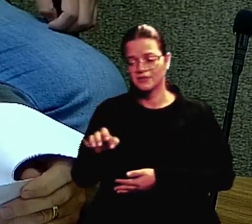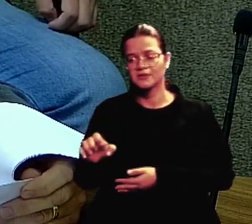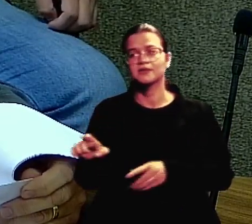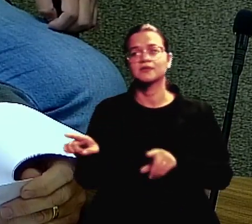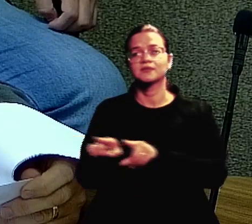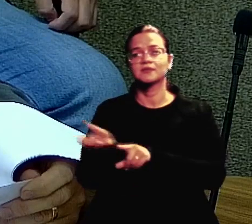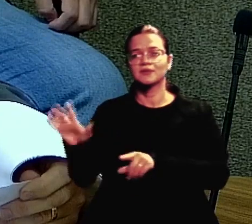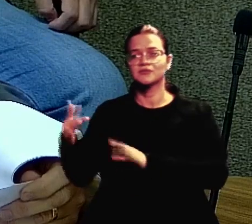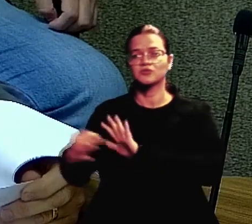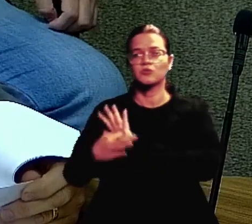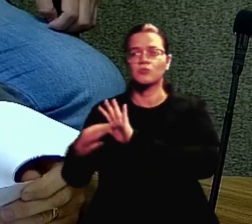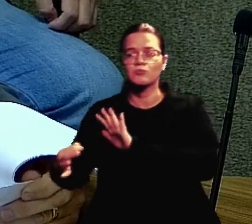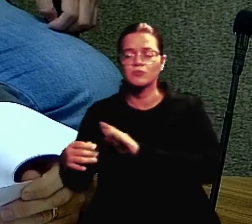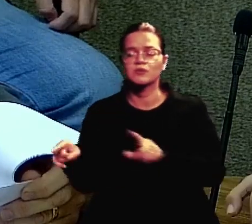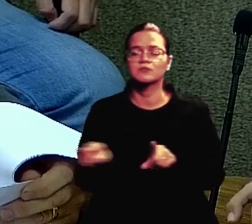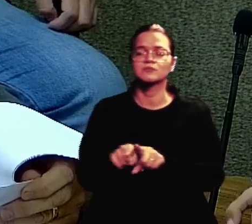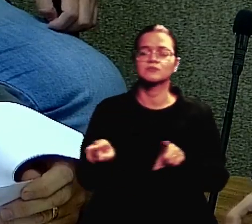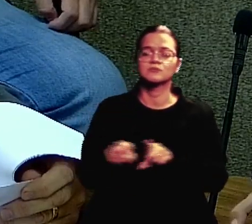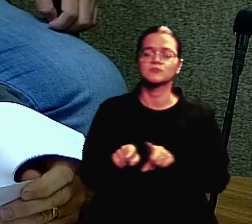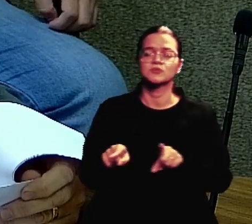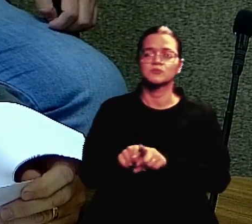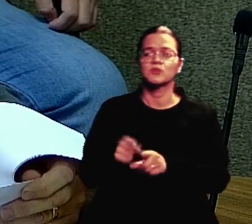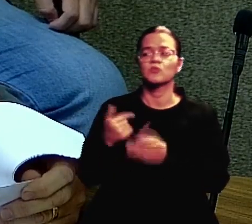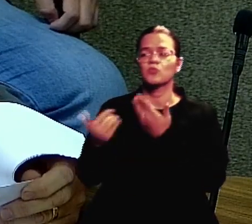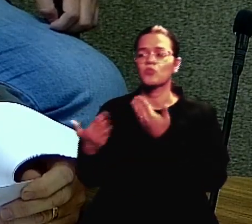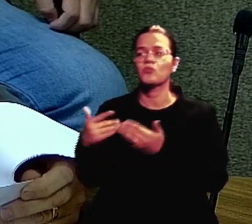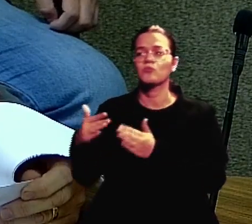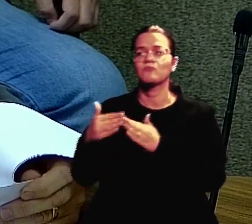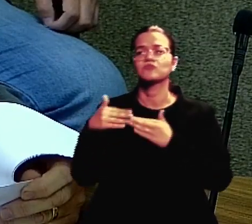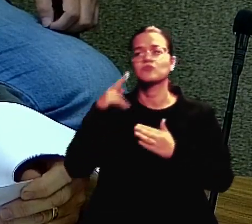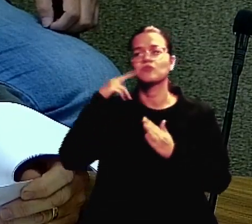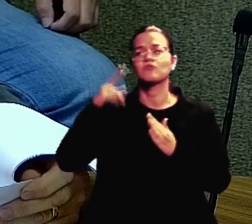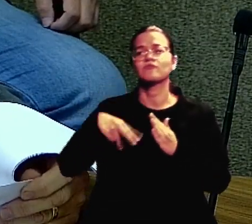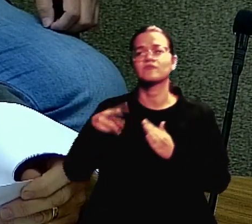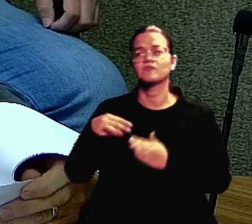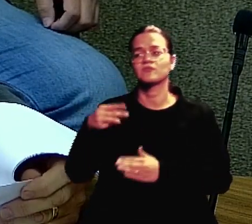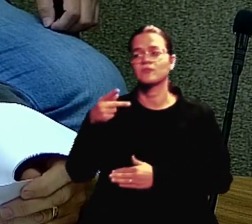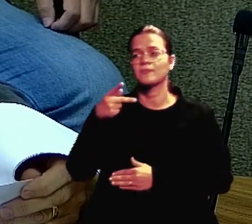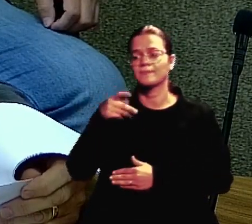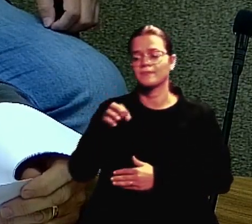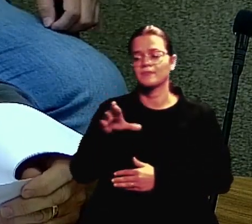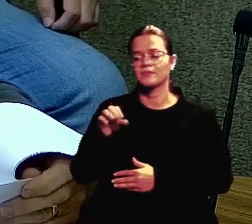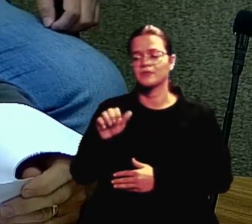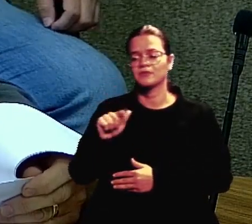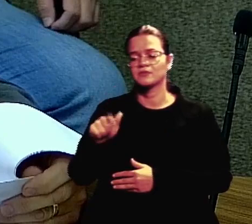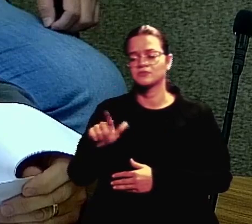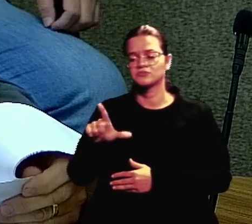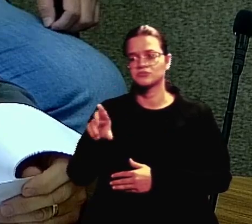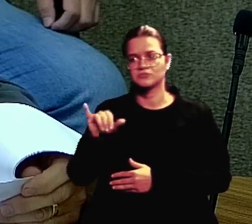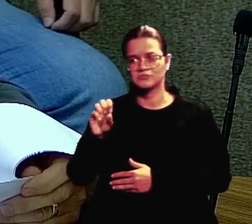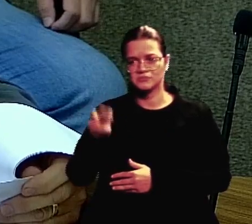o vereador Paulo Henrique sugeriu, fruto do pedido de vistas do vereador Pedro Azulim.